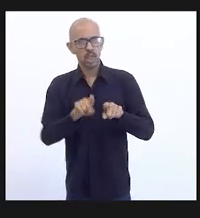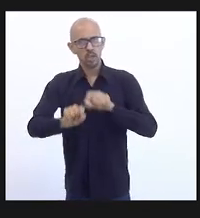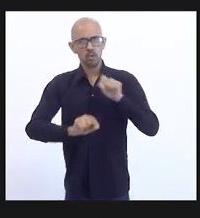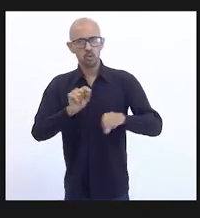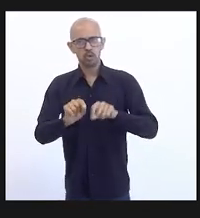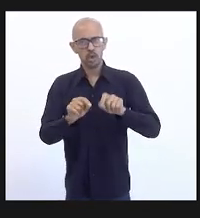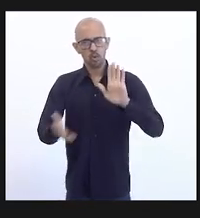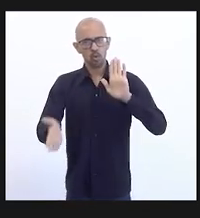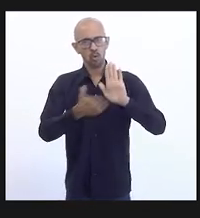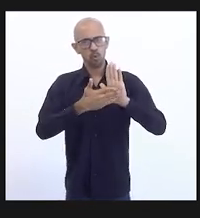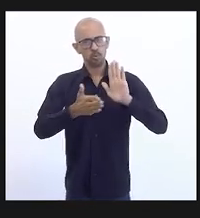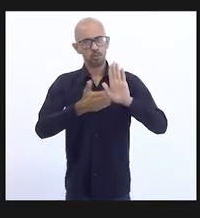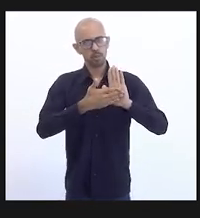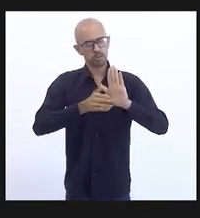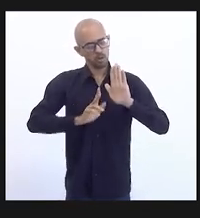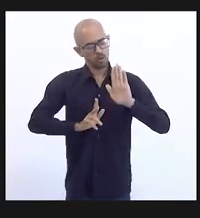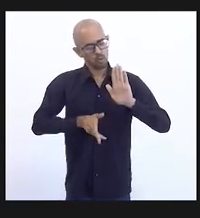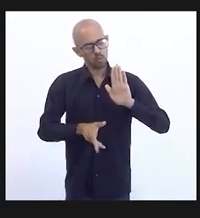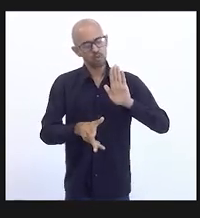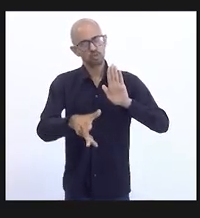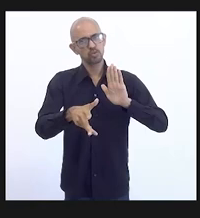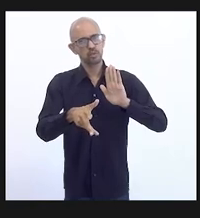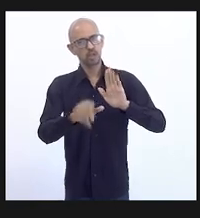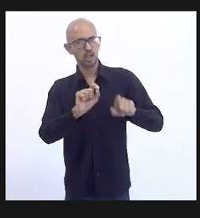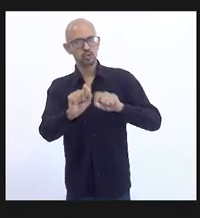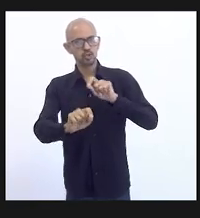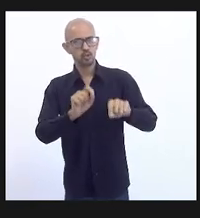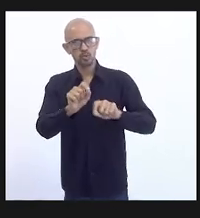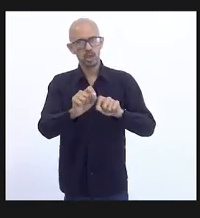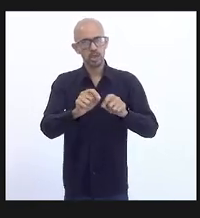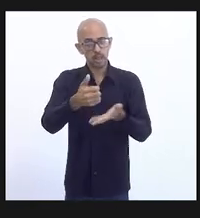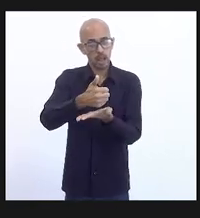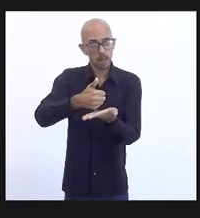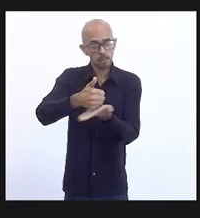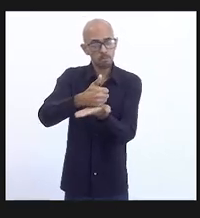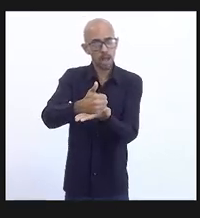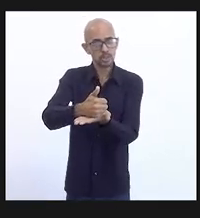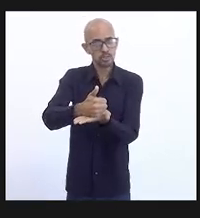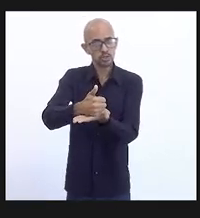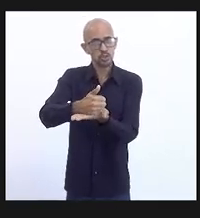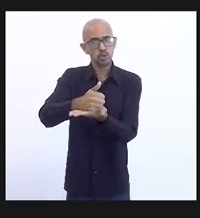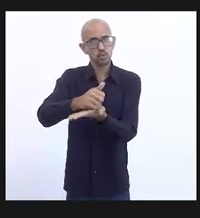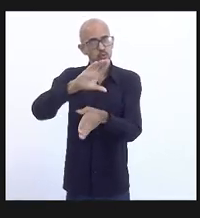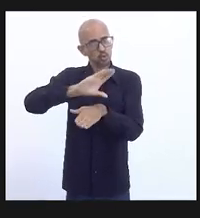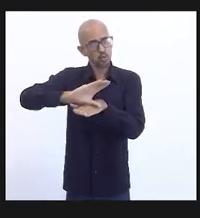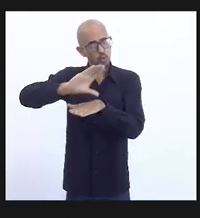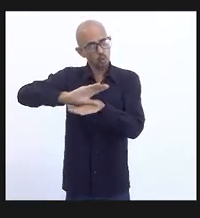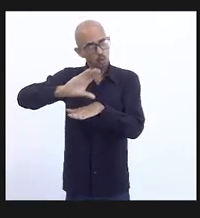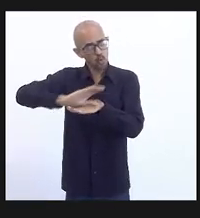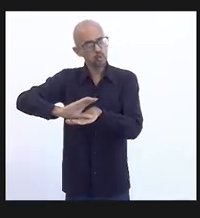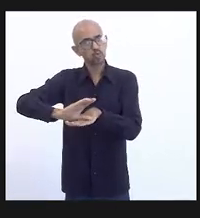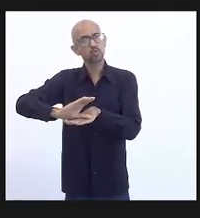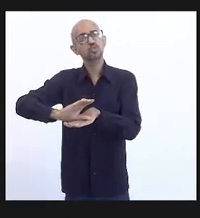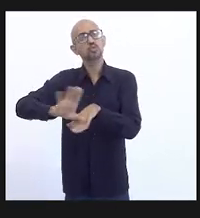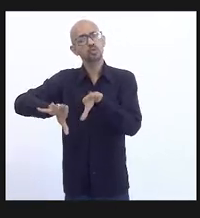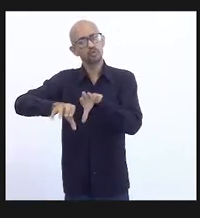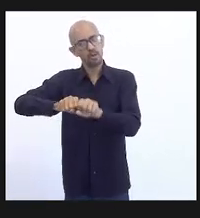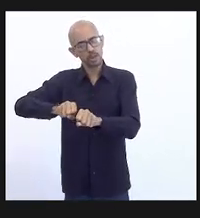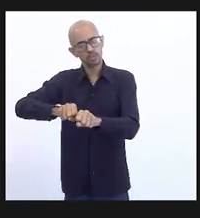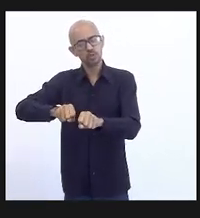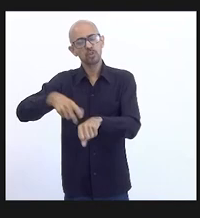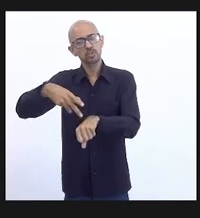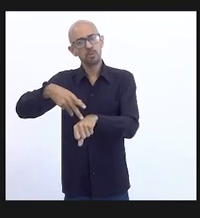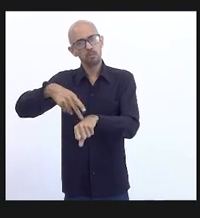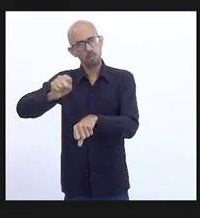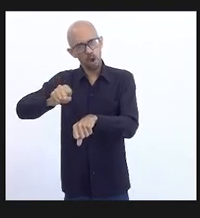um compromisso da manutenção de, no mínimo, os atuais cursos de graduação,